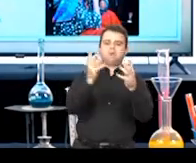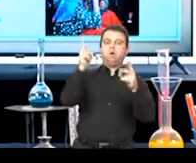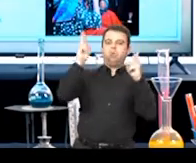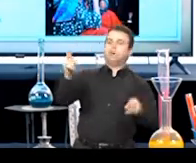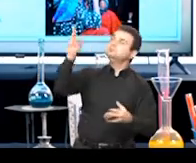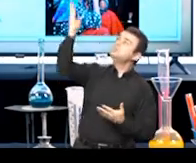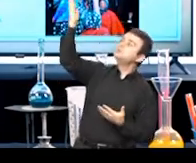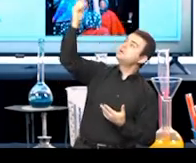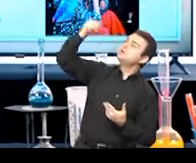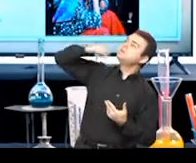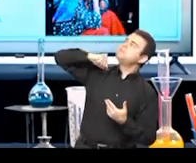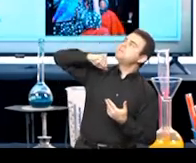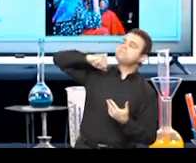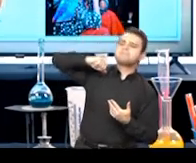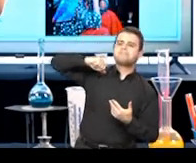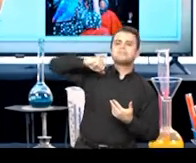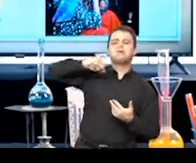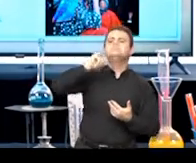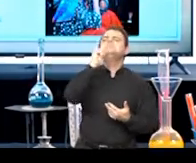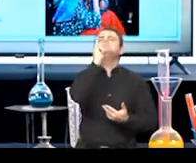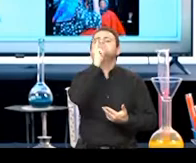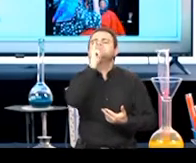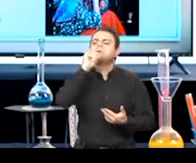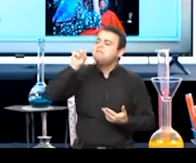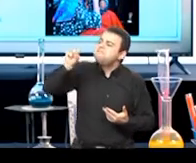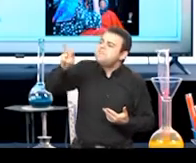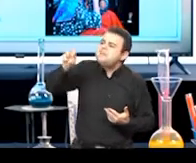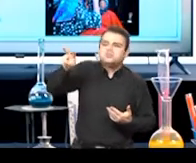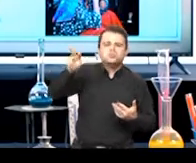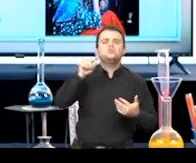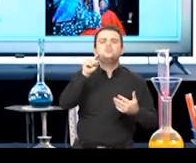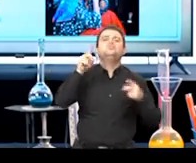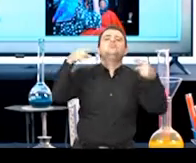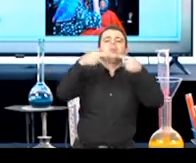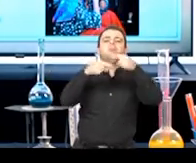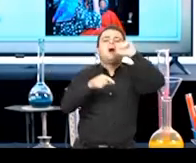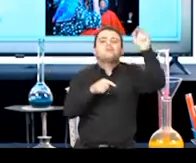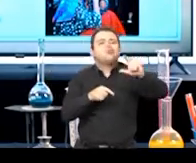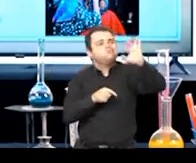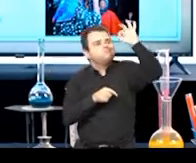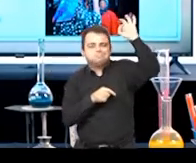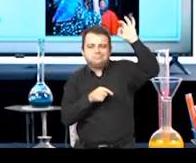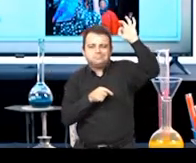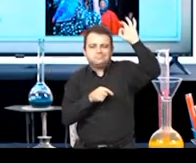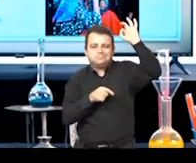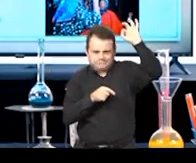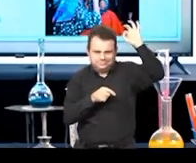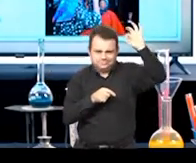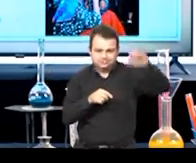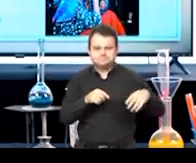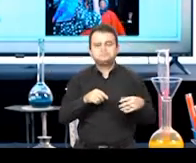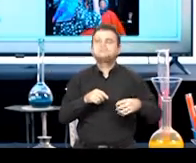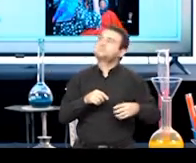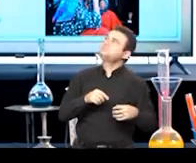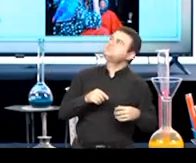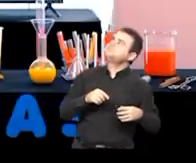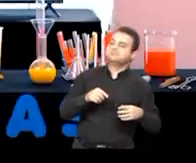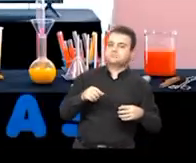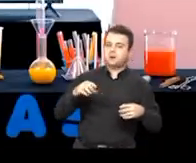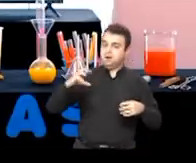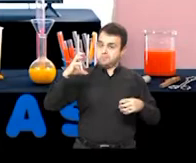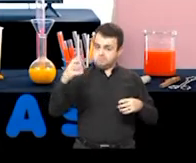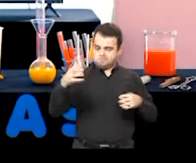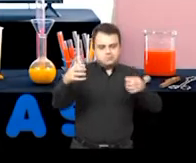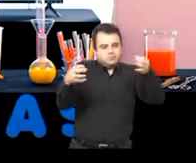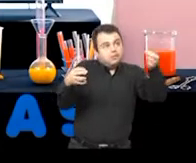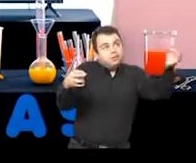isopor. E imagine que o vírus nada mais é do que essa bolinha colorida. Ele vai chegar, se